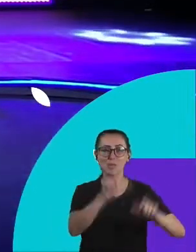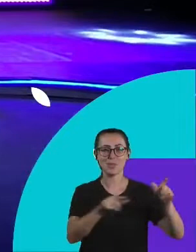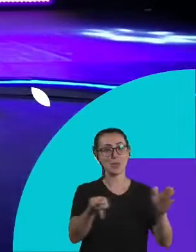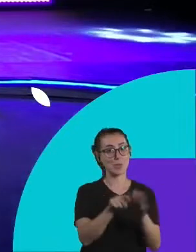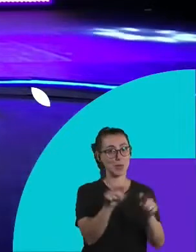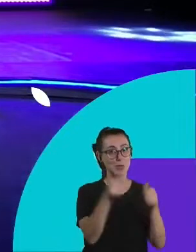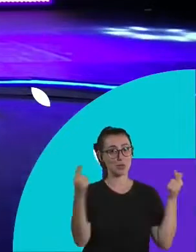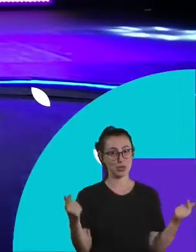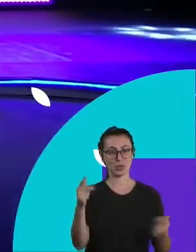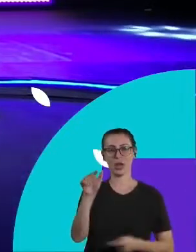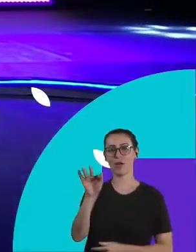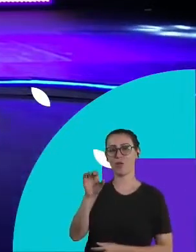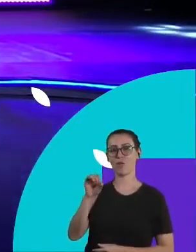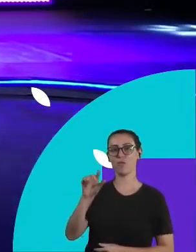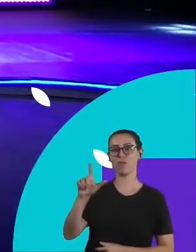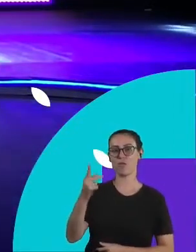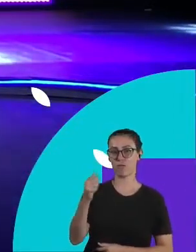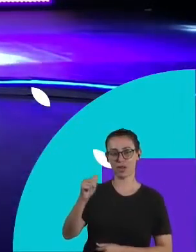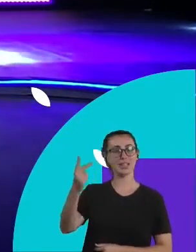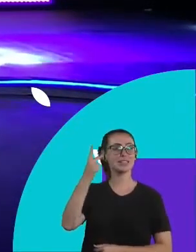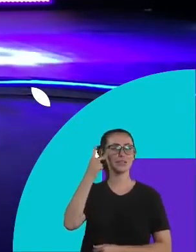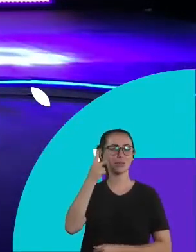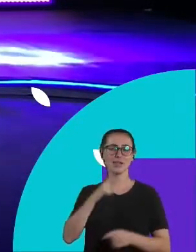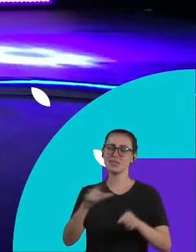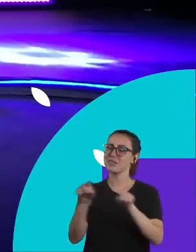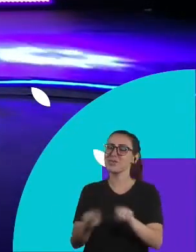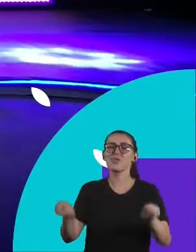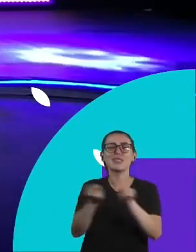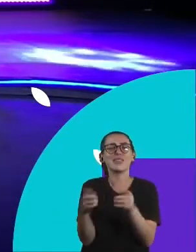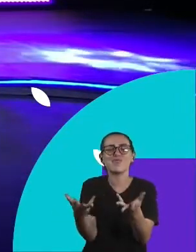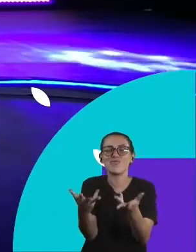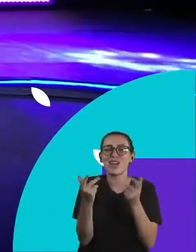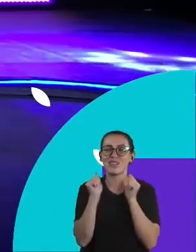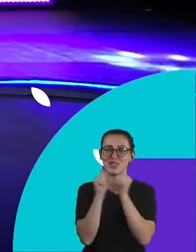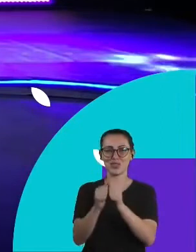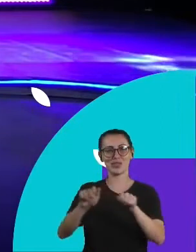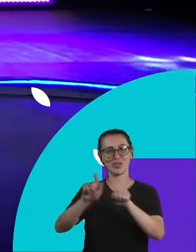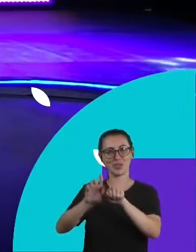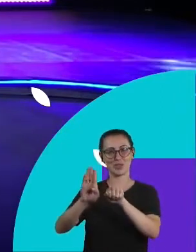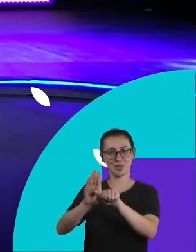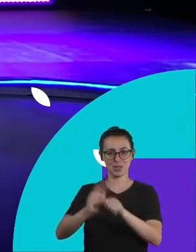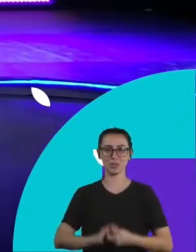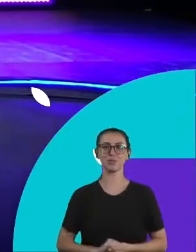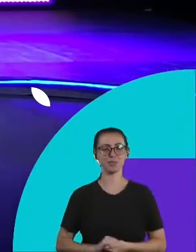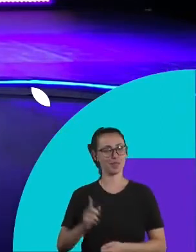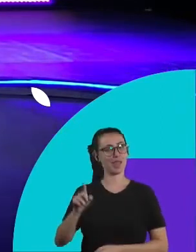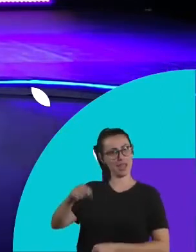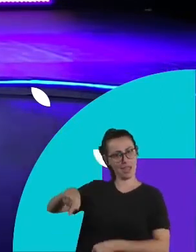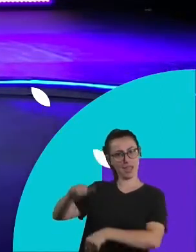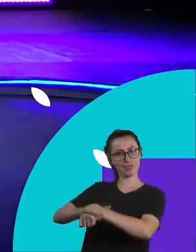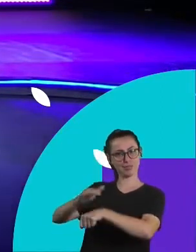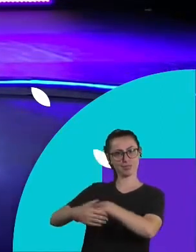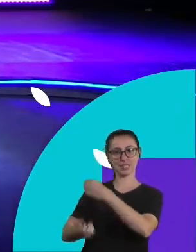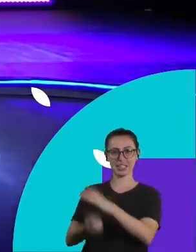Paulo, que tem essa parceria linda com o Social Good Brasil e que providenciaram, né,